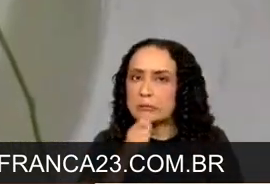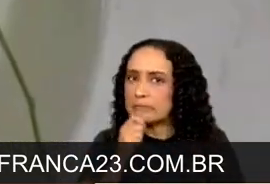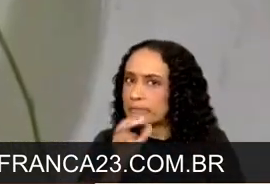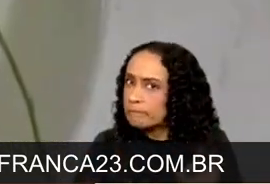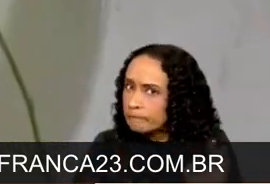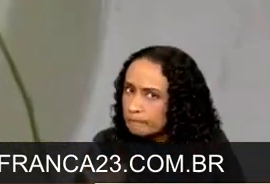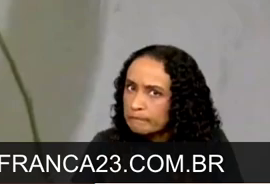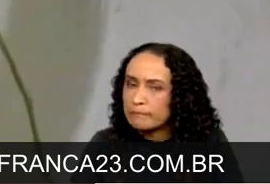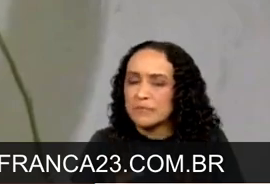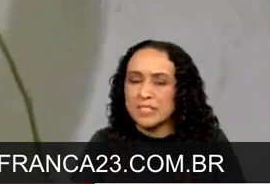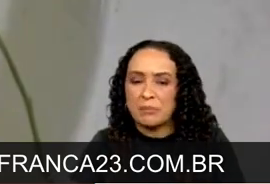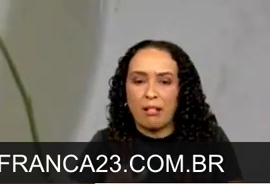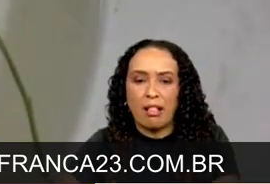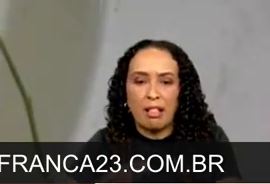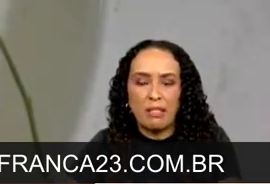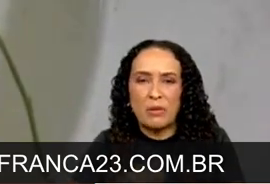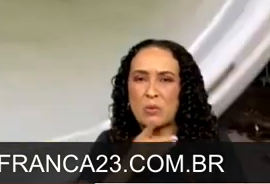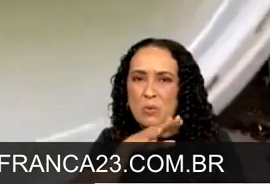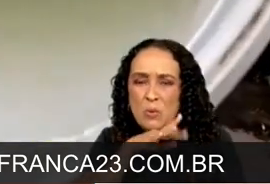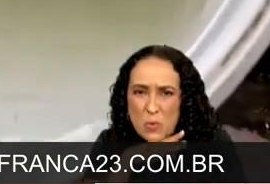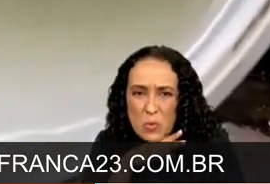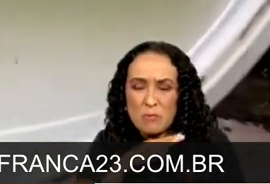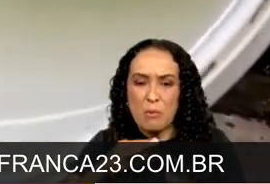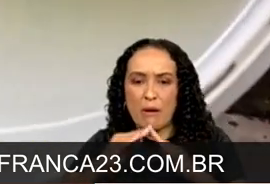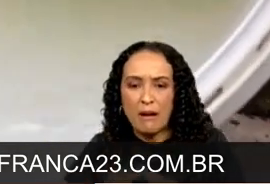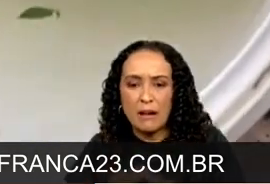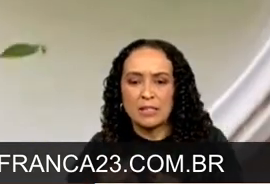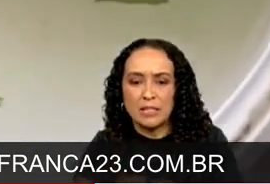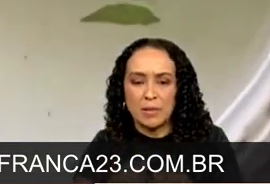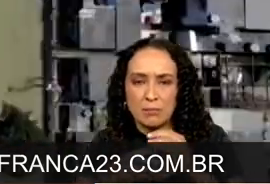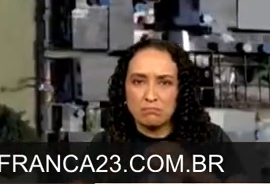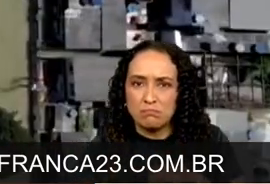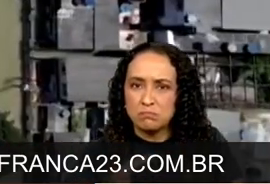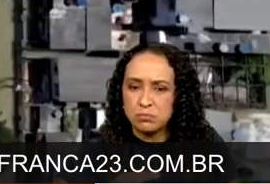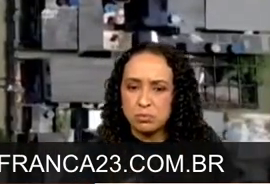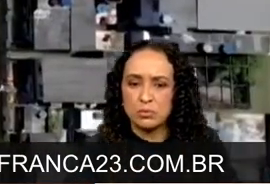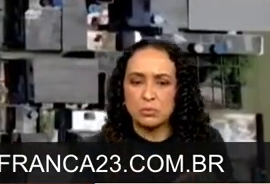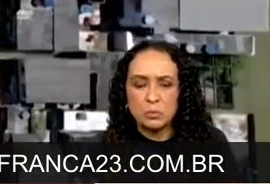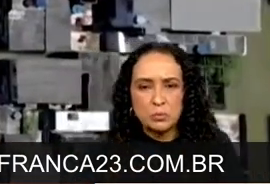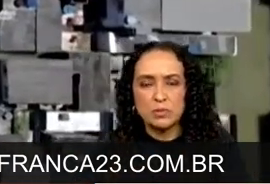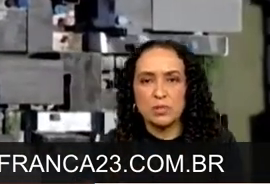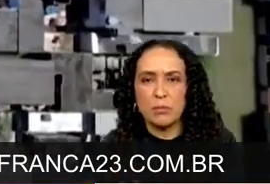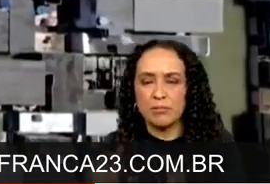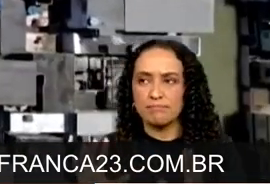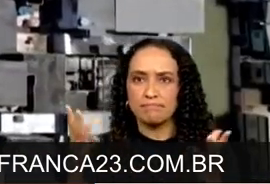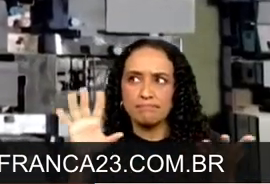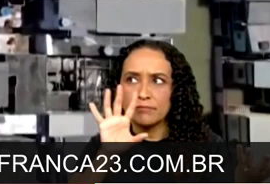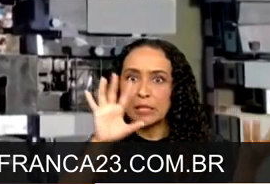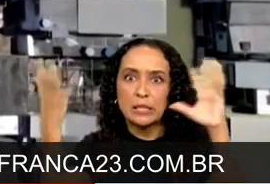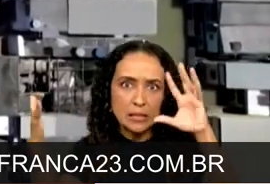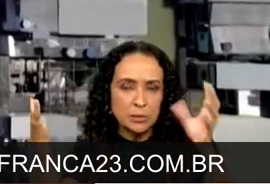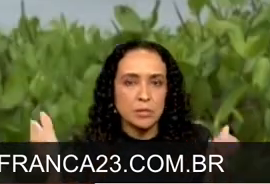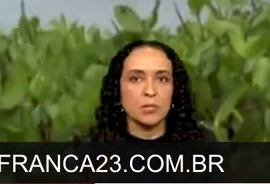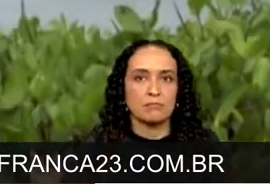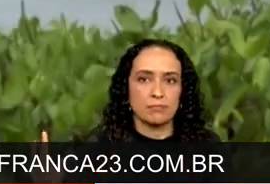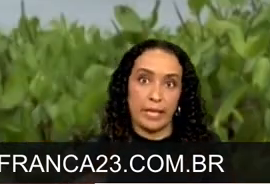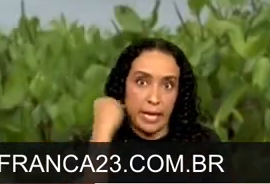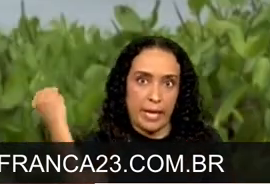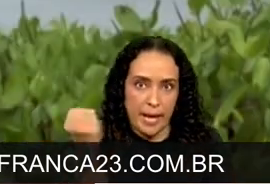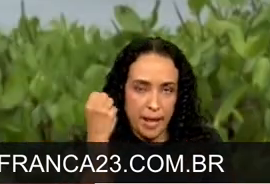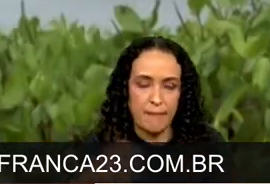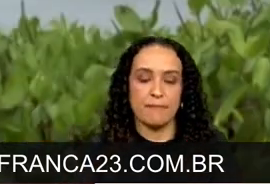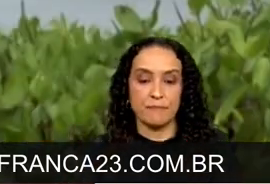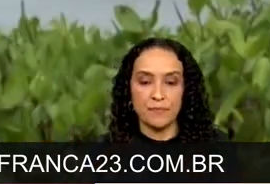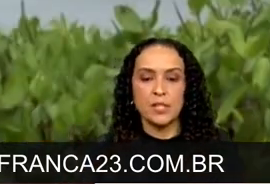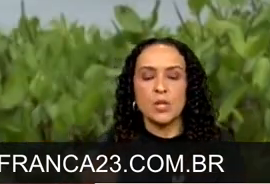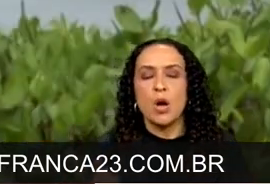planejada, condições precárias de moradia e saneamento e os eventos climáticos extremos. A gente foi